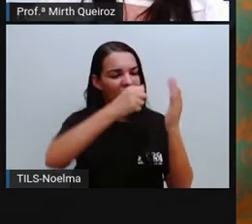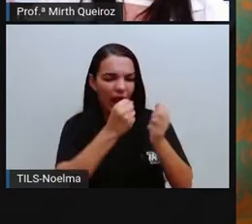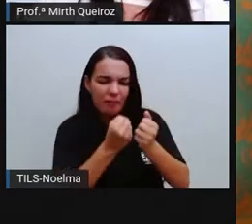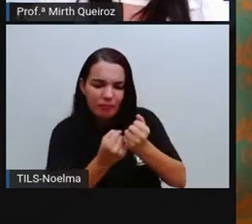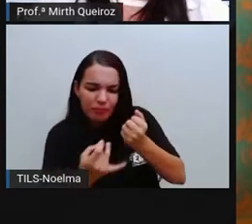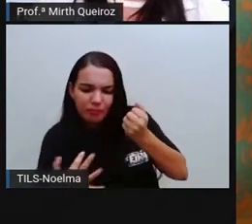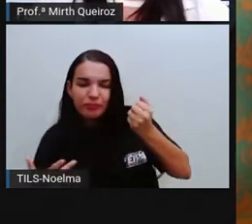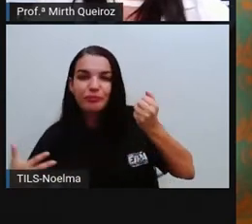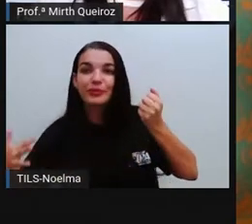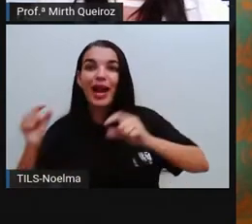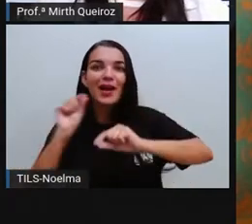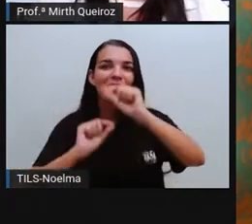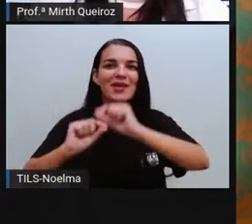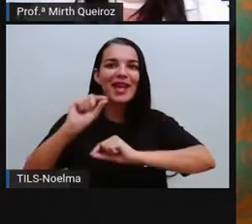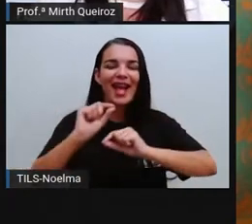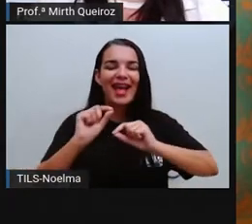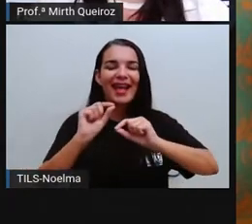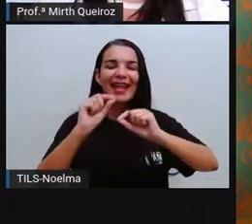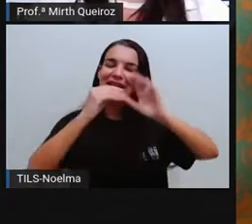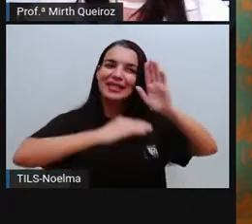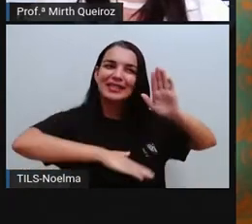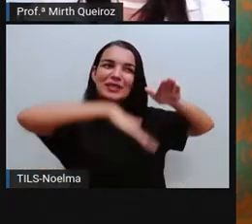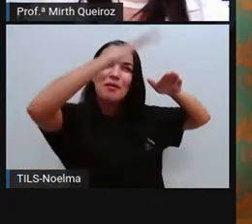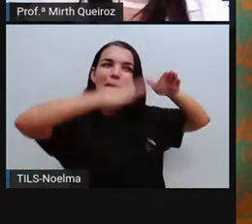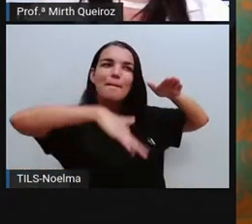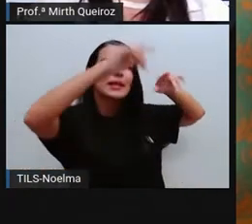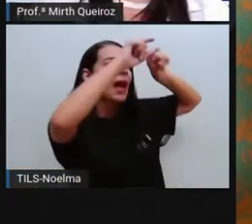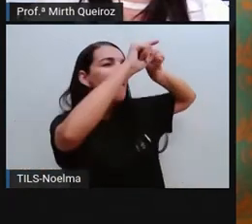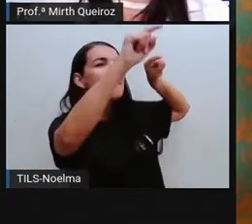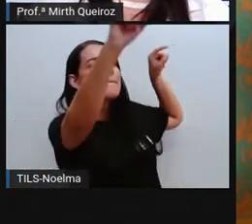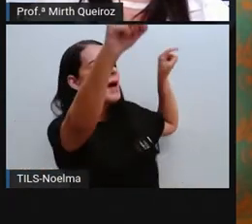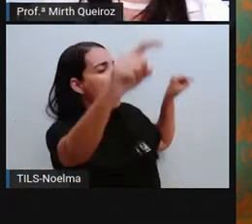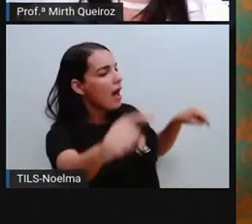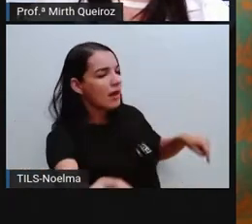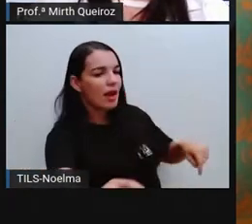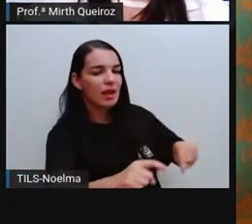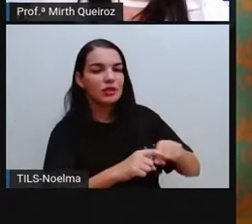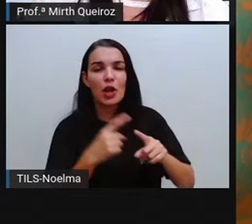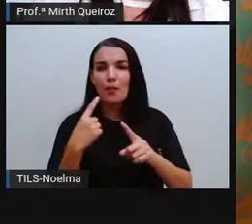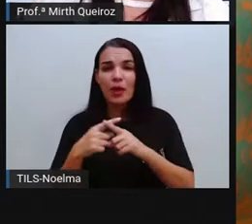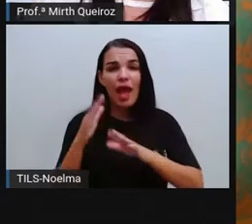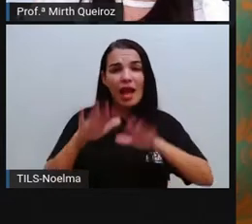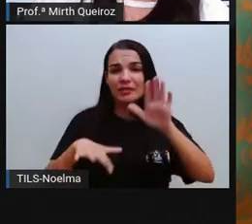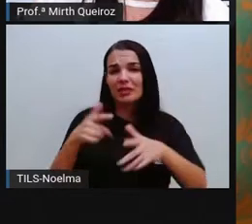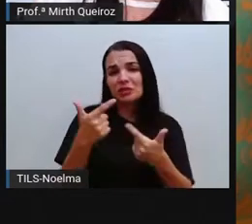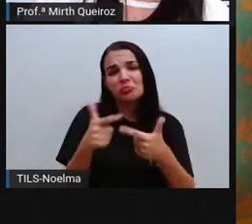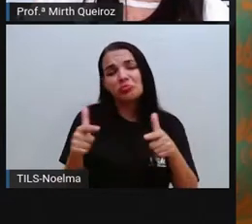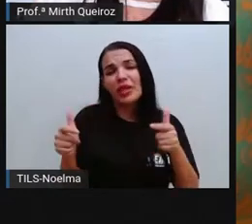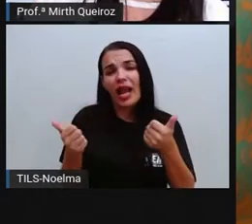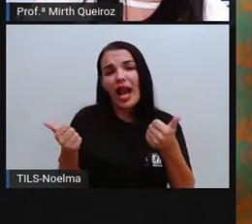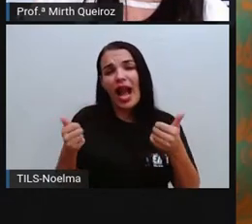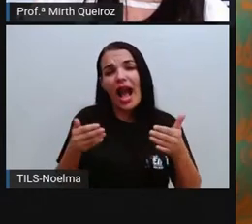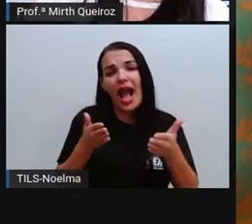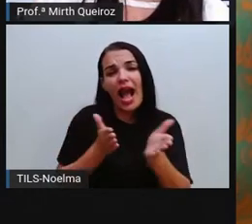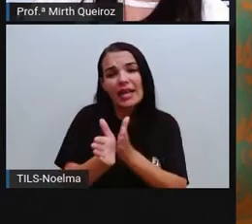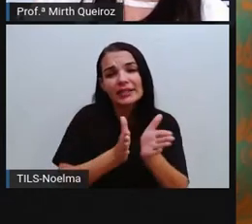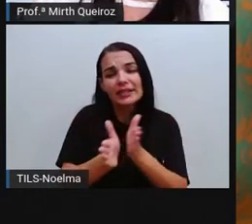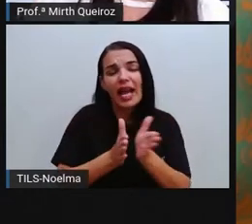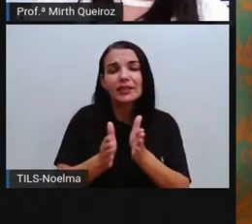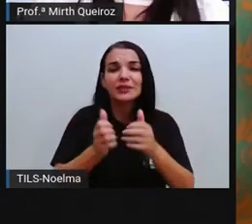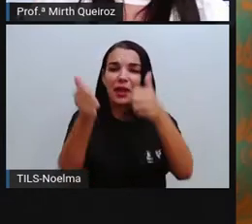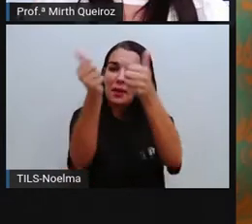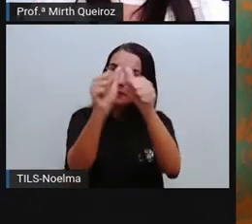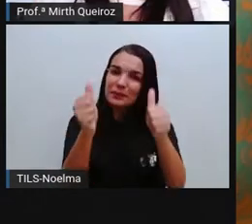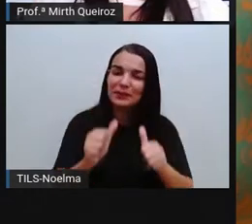museu, guardado, né, preso ali, às vezes nem todo mundo tem acesso, ela viu que tinha muitas paredes por aí que